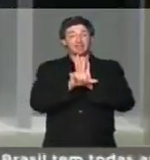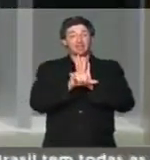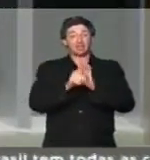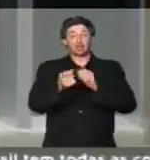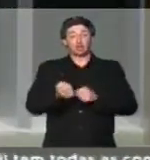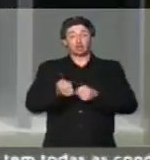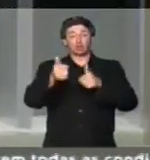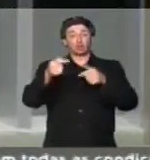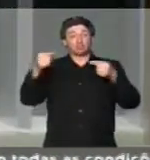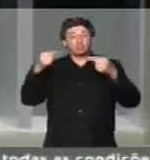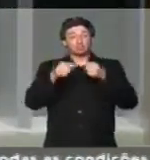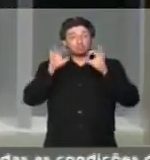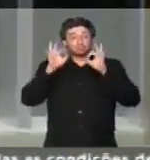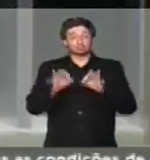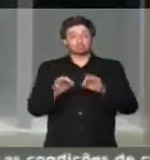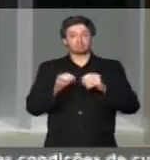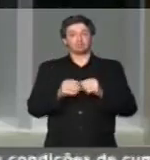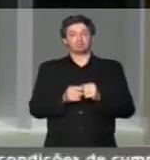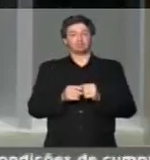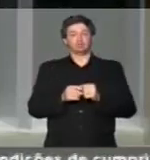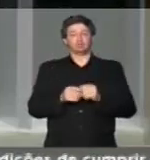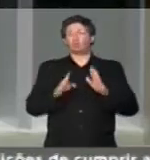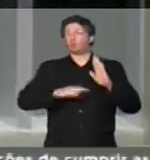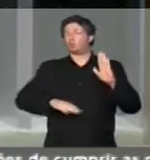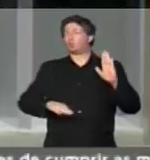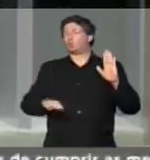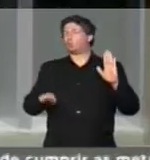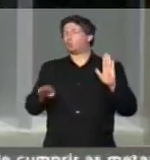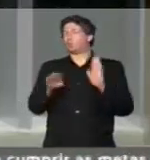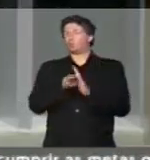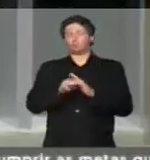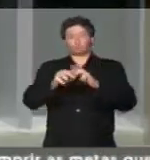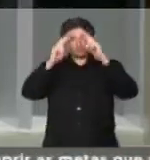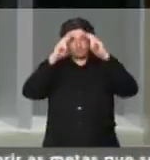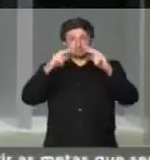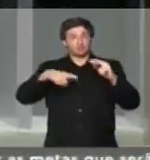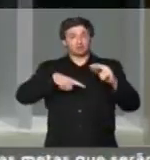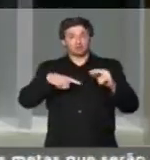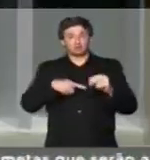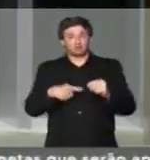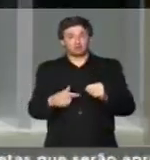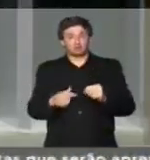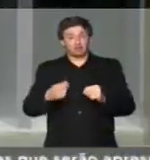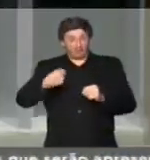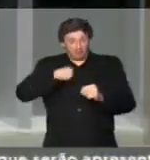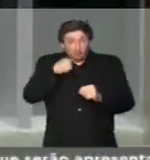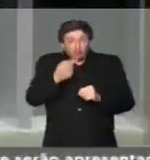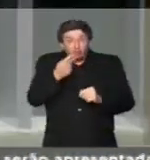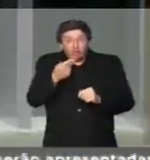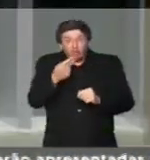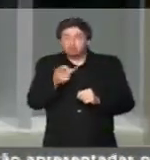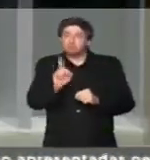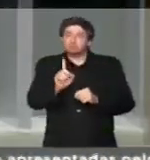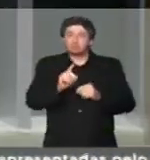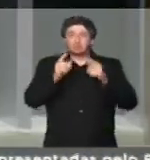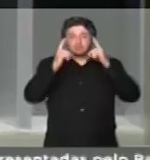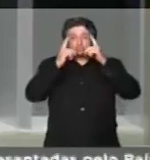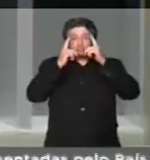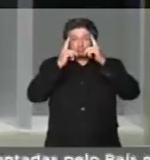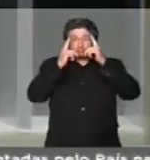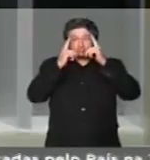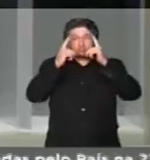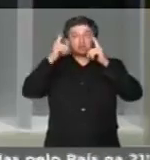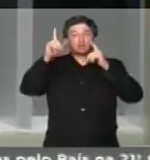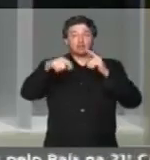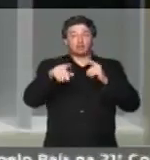doações legítimas foram absolutamente respeitadas não sou eu que tô dizendo isso não é o